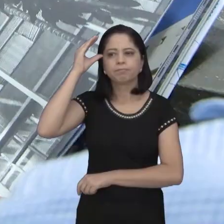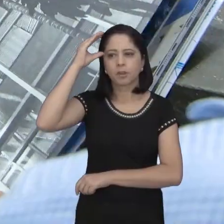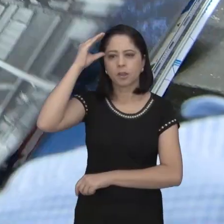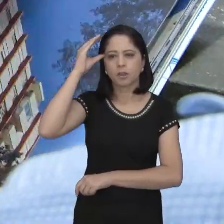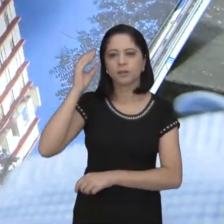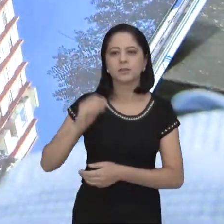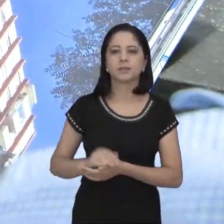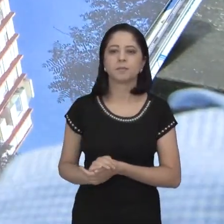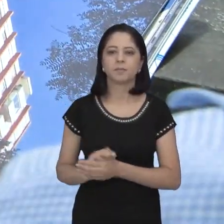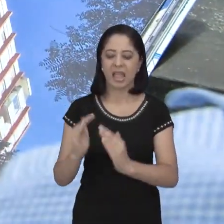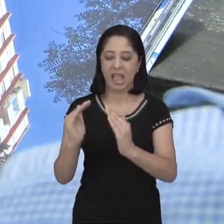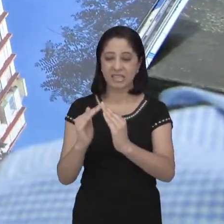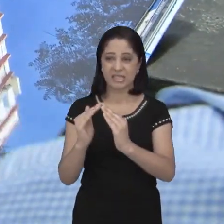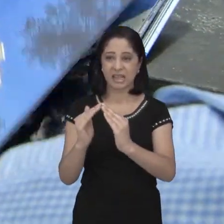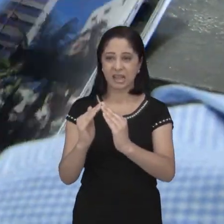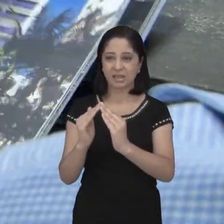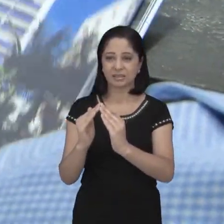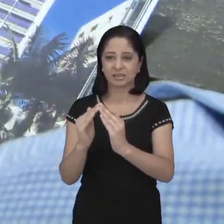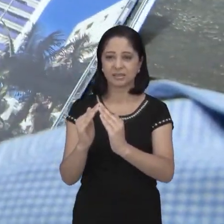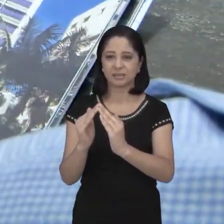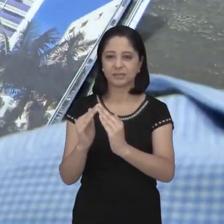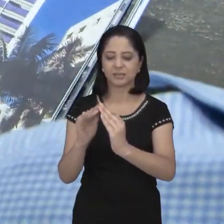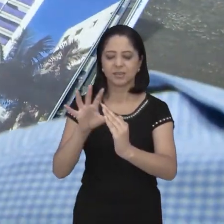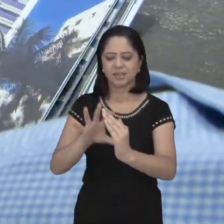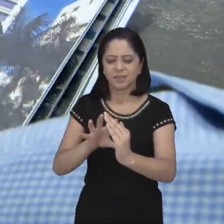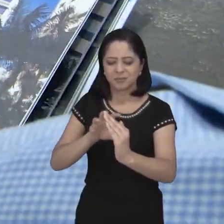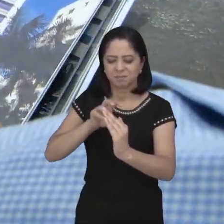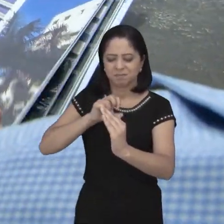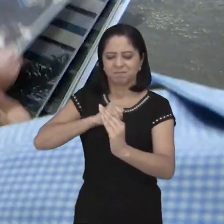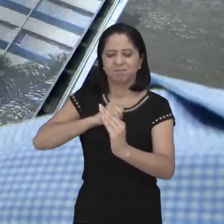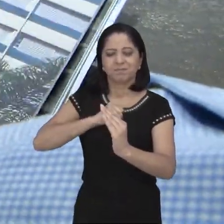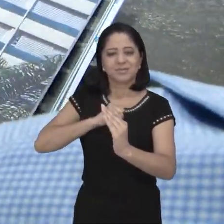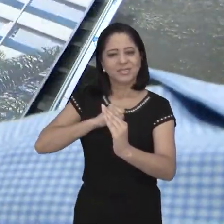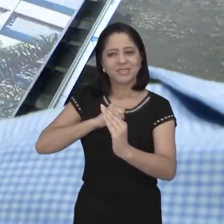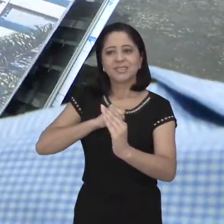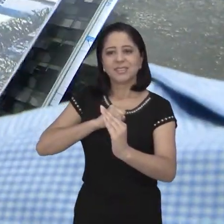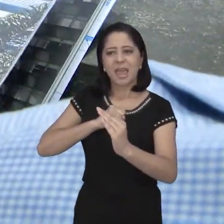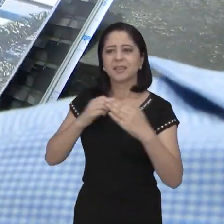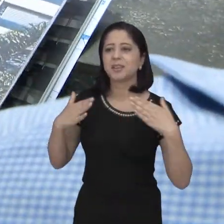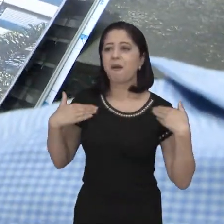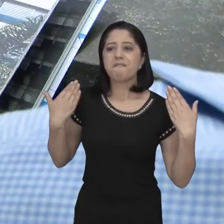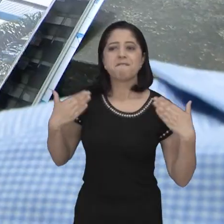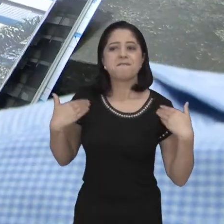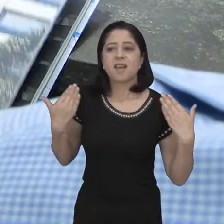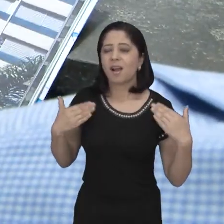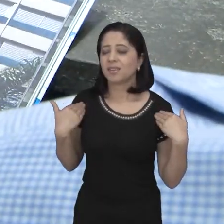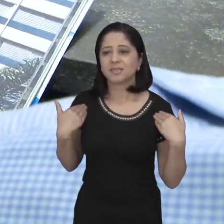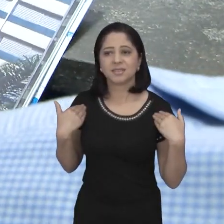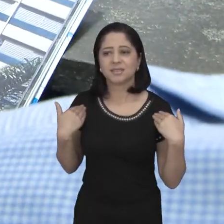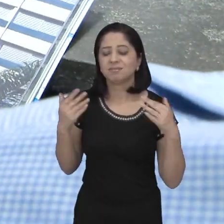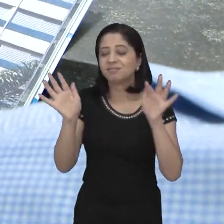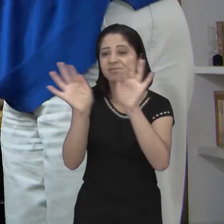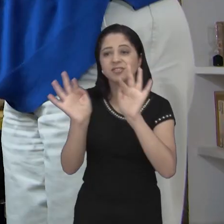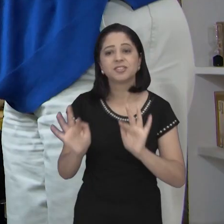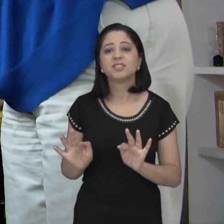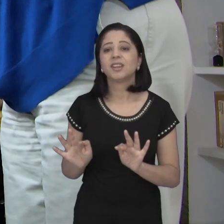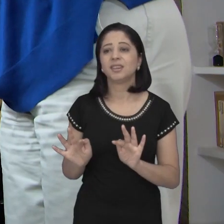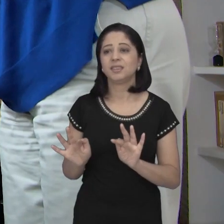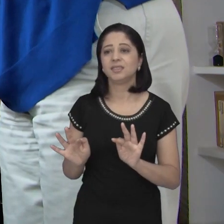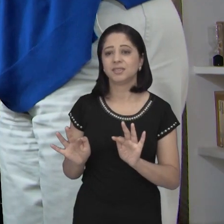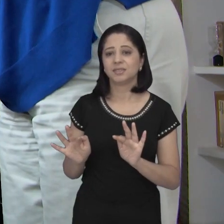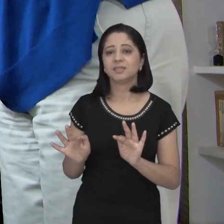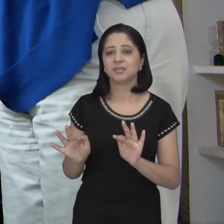aqui e tenho filhos e netos que vêm aqui, e da expressão que eles têm quando entram na